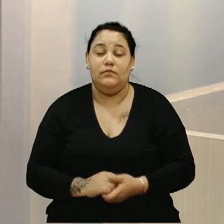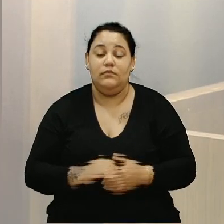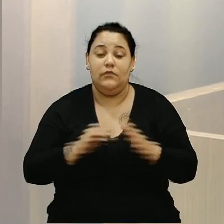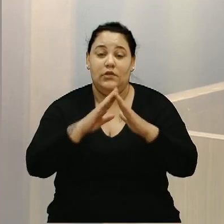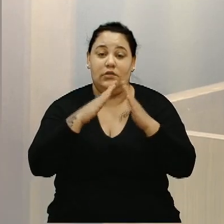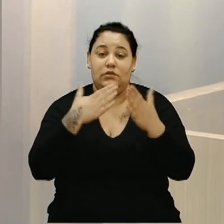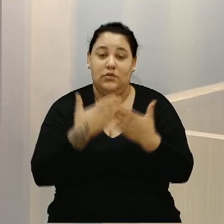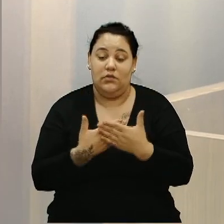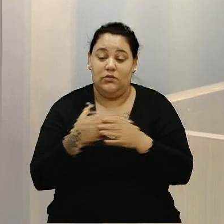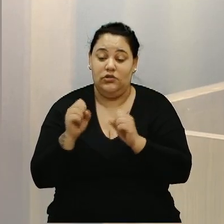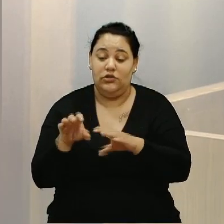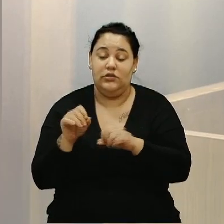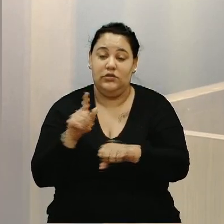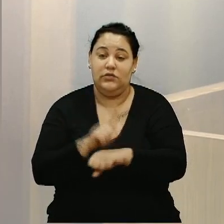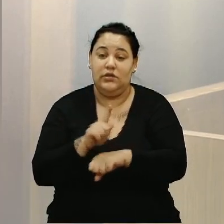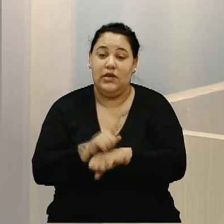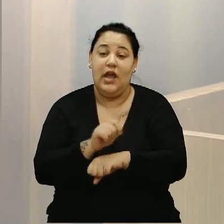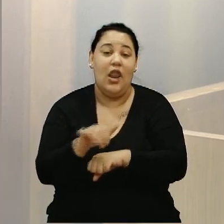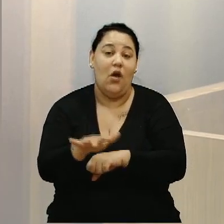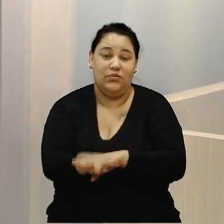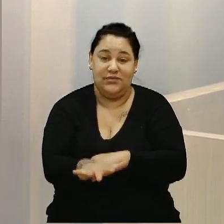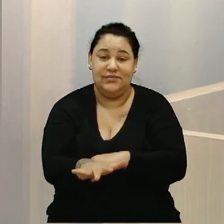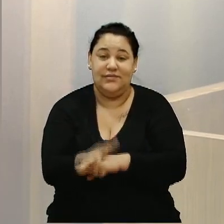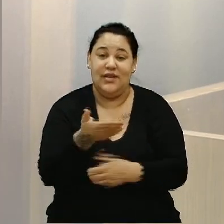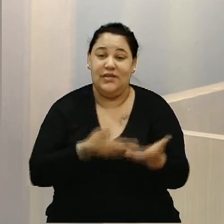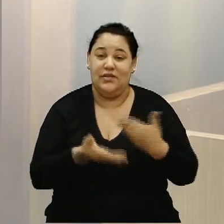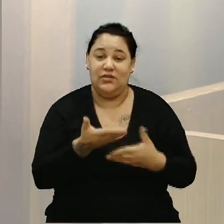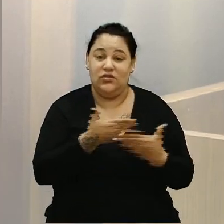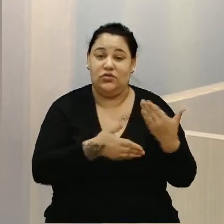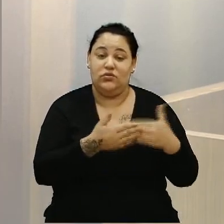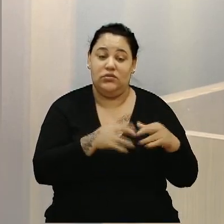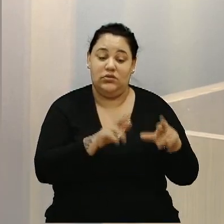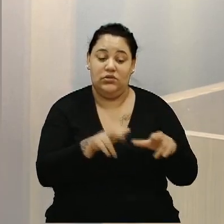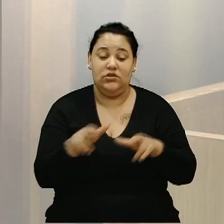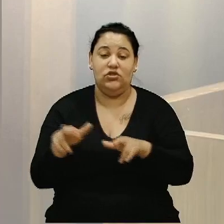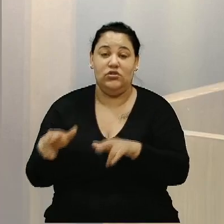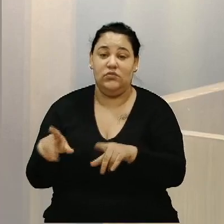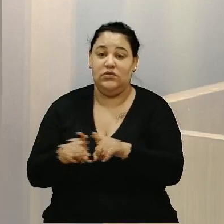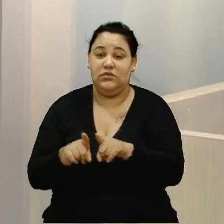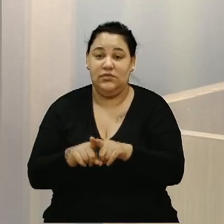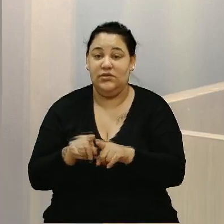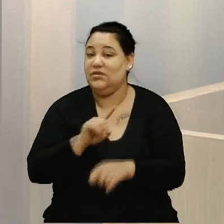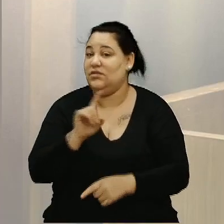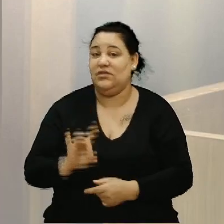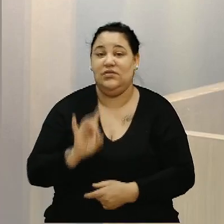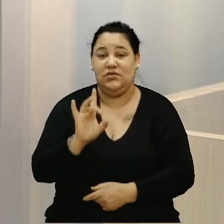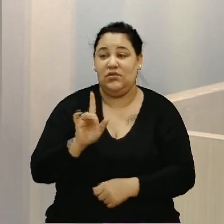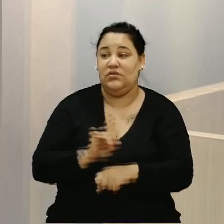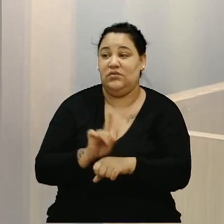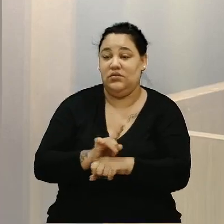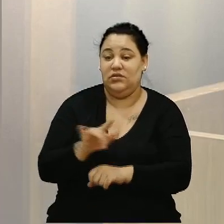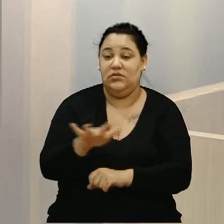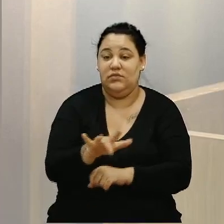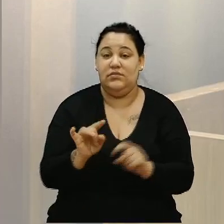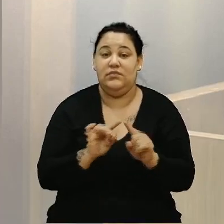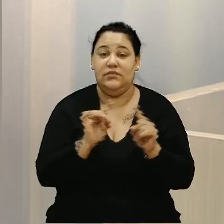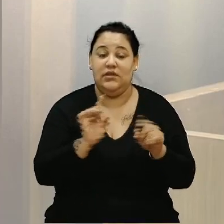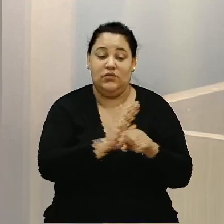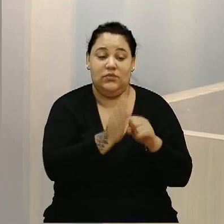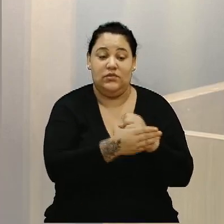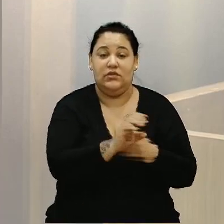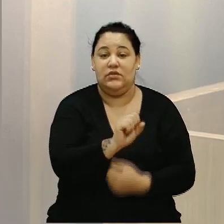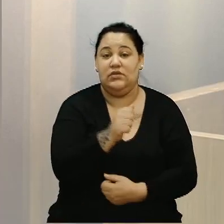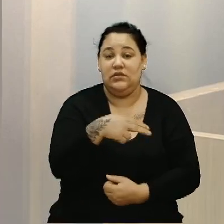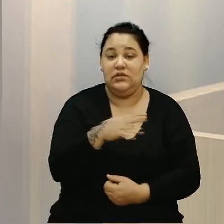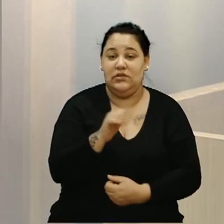de Galópolis, ela atende toda a região, não só de Galópolis, mas como do Santa Corona, como de